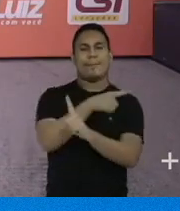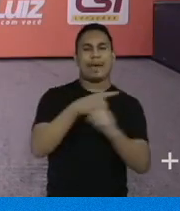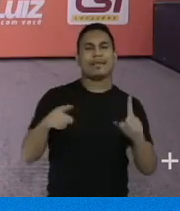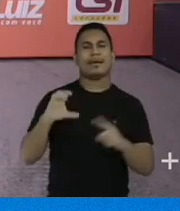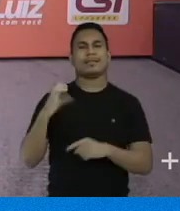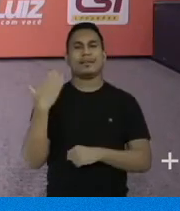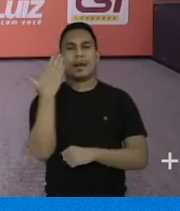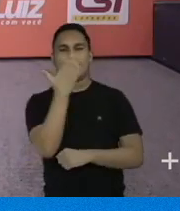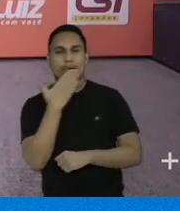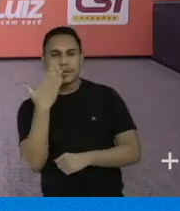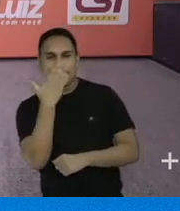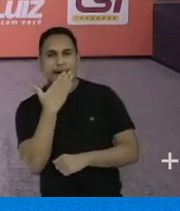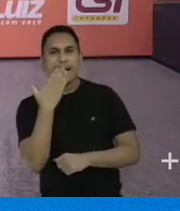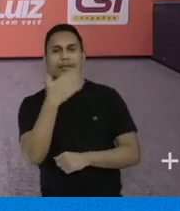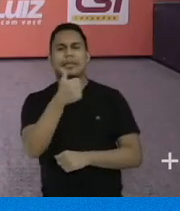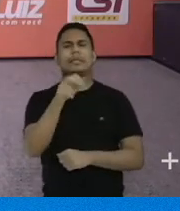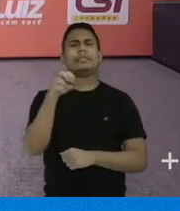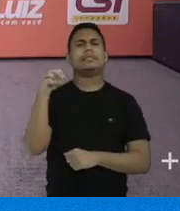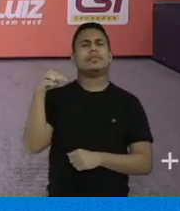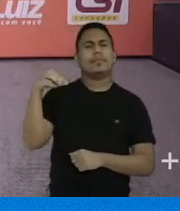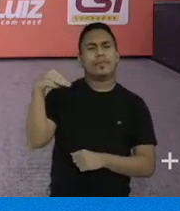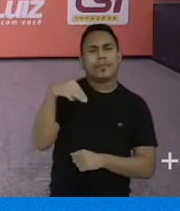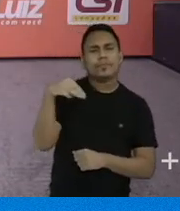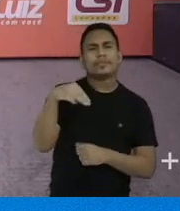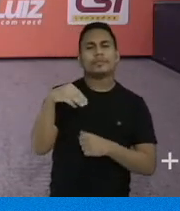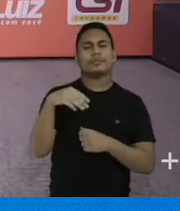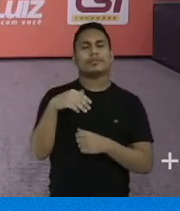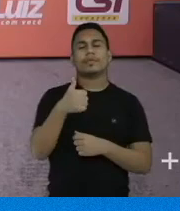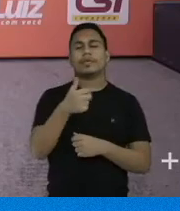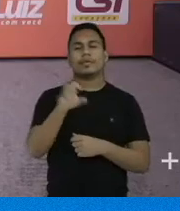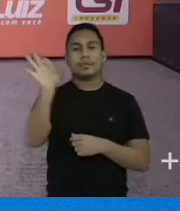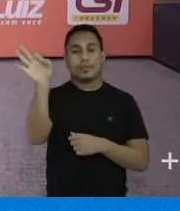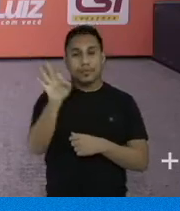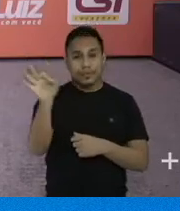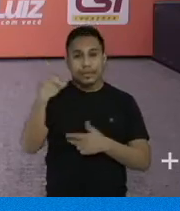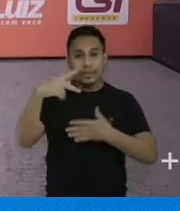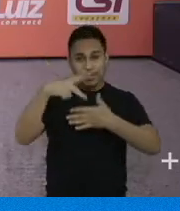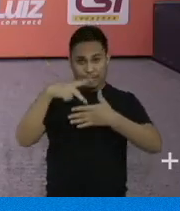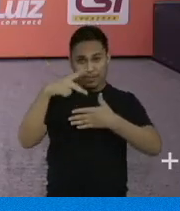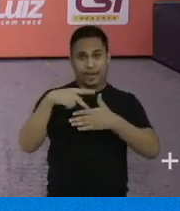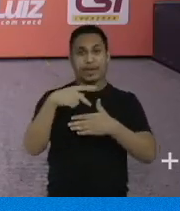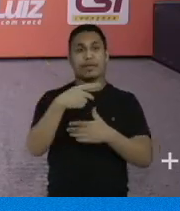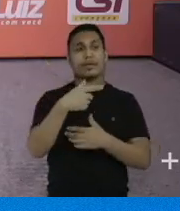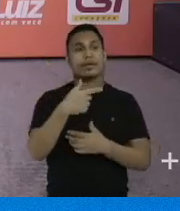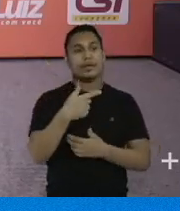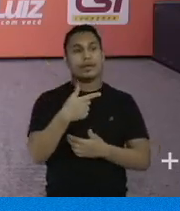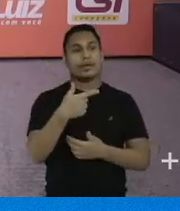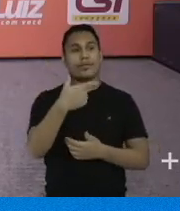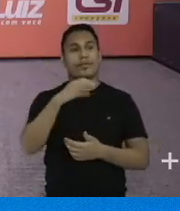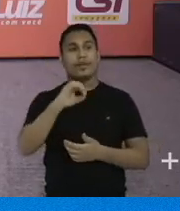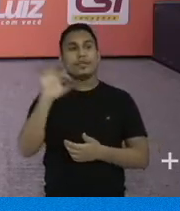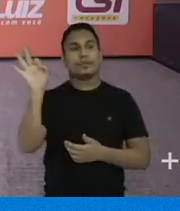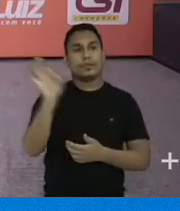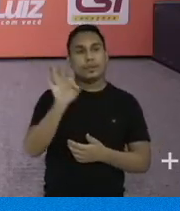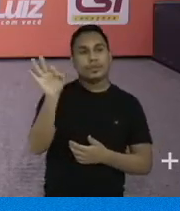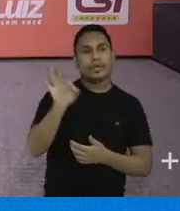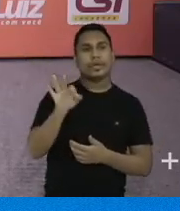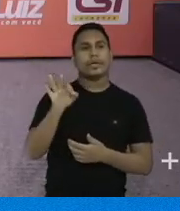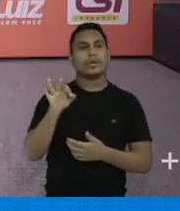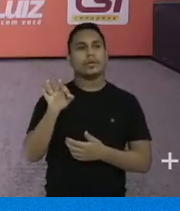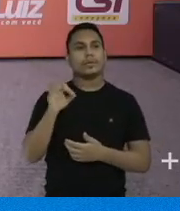uns 15% com proteína, 25% com gorduras, vai ser um perfil, de uma forma